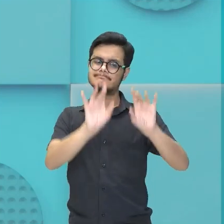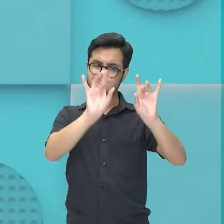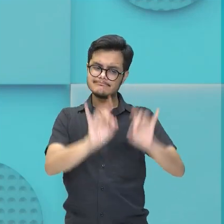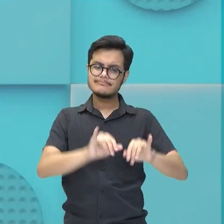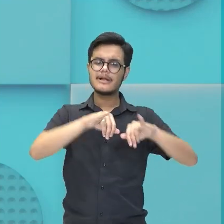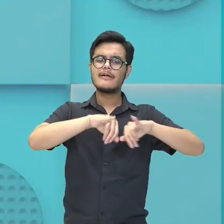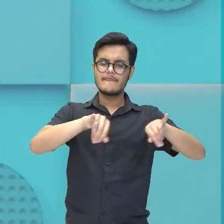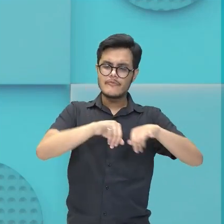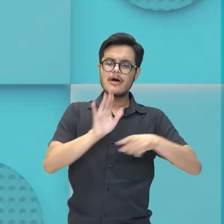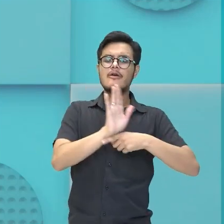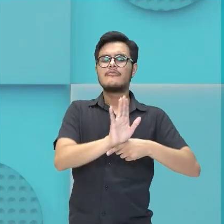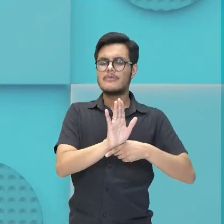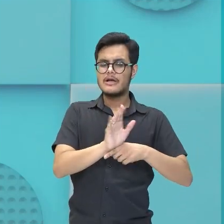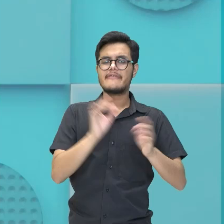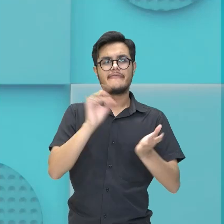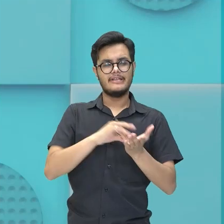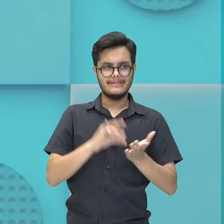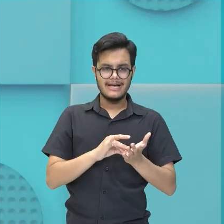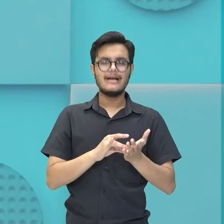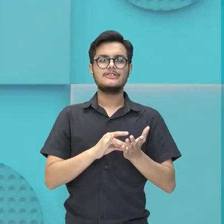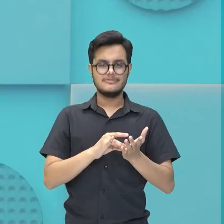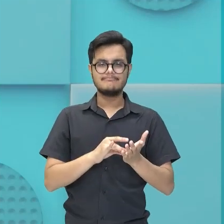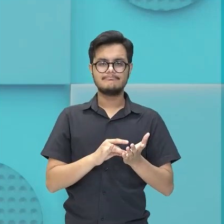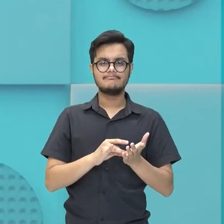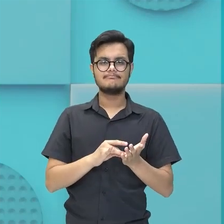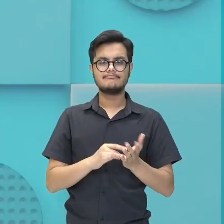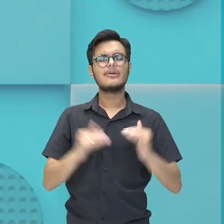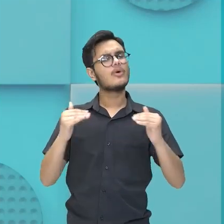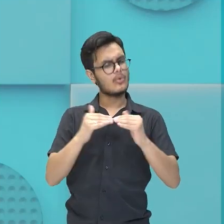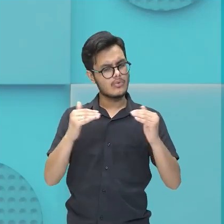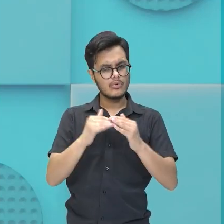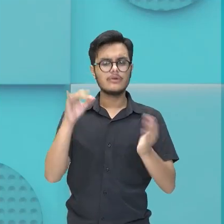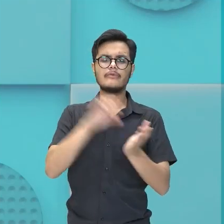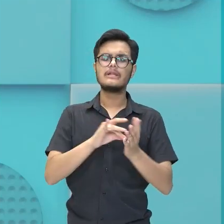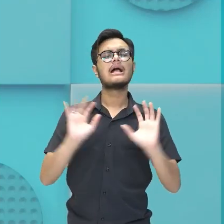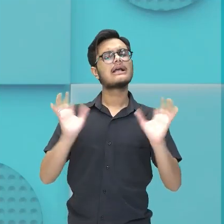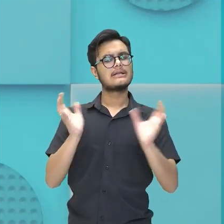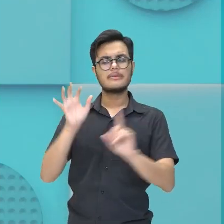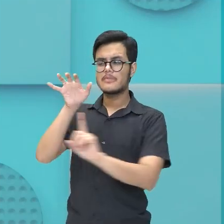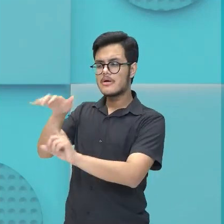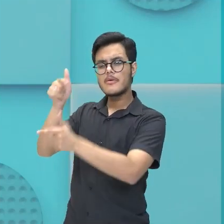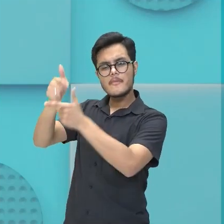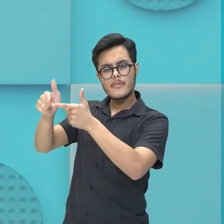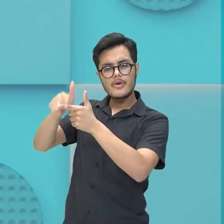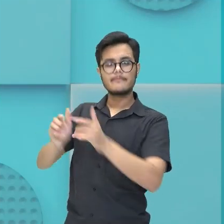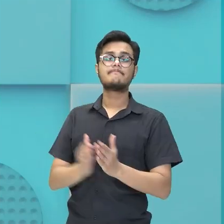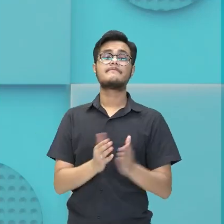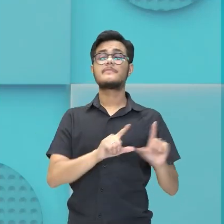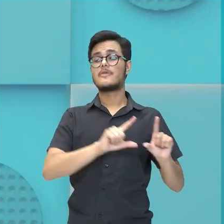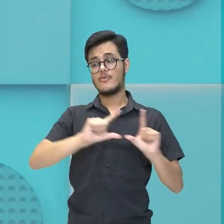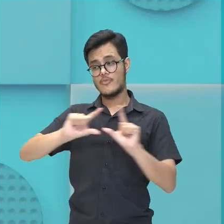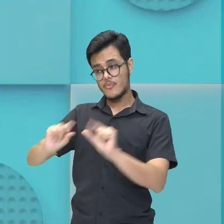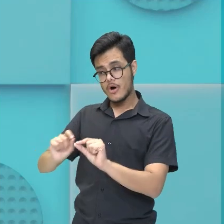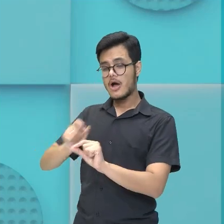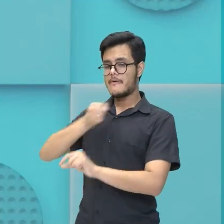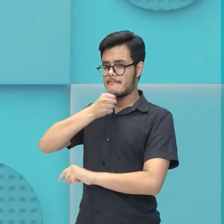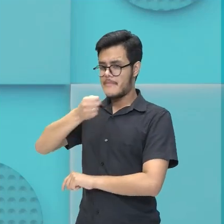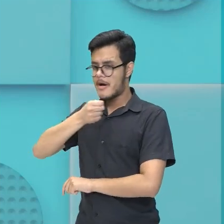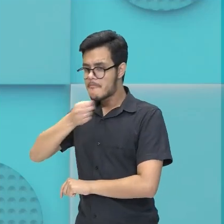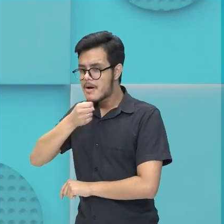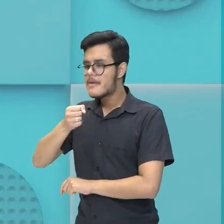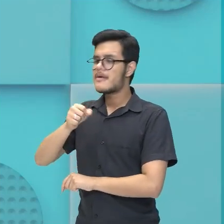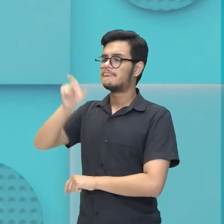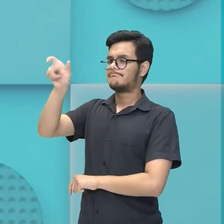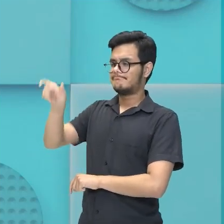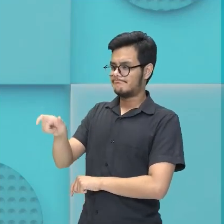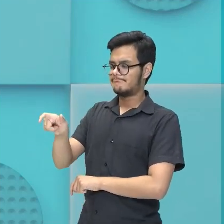ou seja, que chegaram a essa conclusão. E, claro, a reportagem foi lá, bebe um pouco dessa fonte, pesquisa